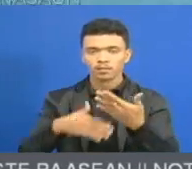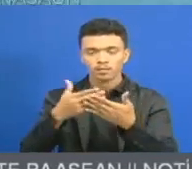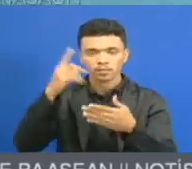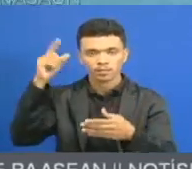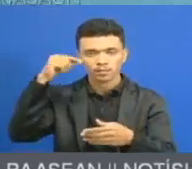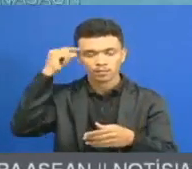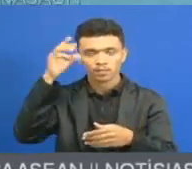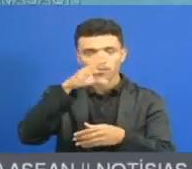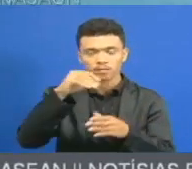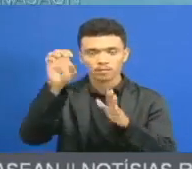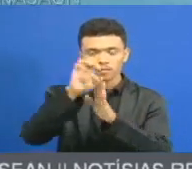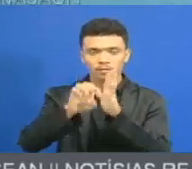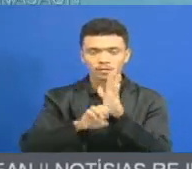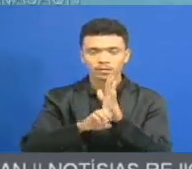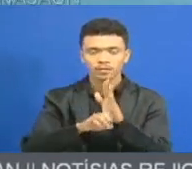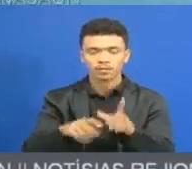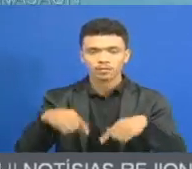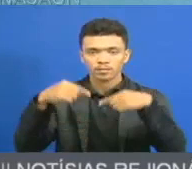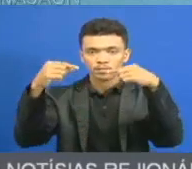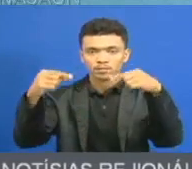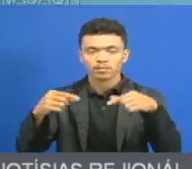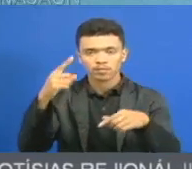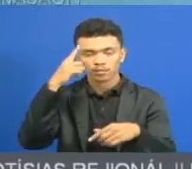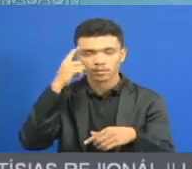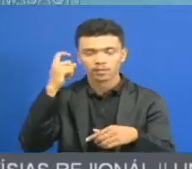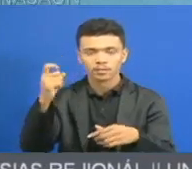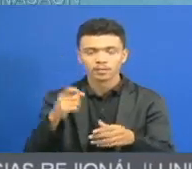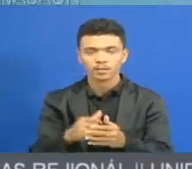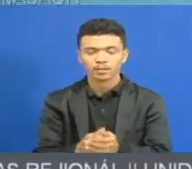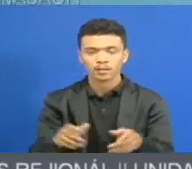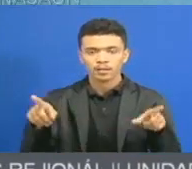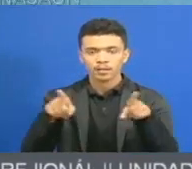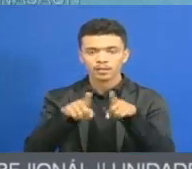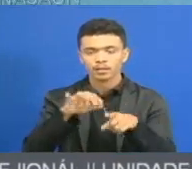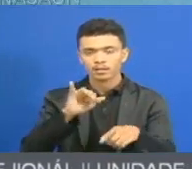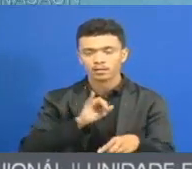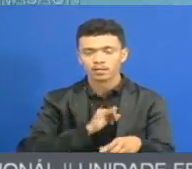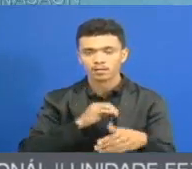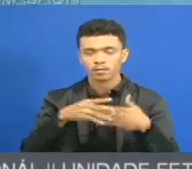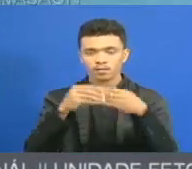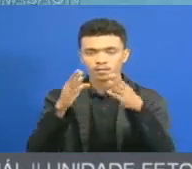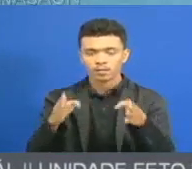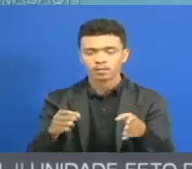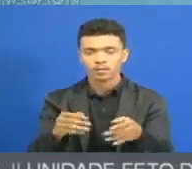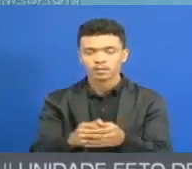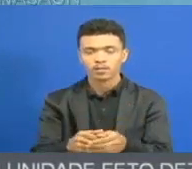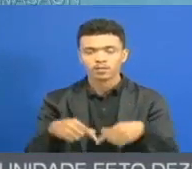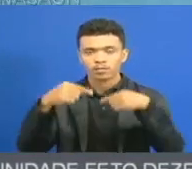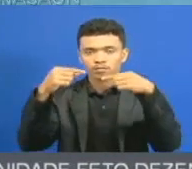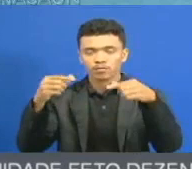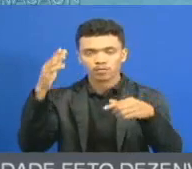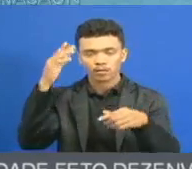está com 40 turmas. Da maneira cá, a nossa autoridade comunitária, a minha fati, a tu